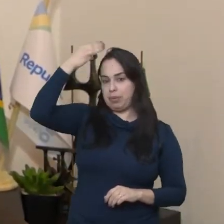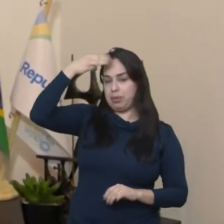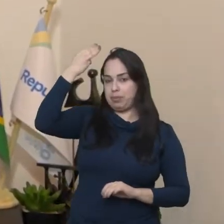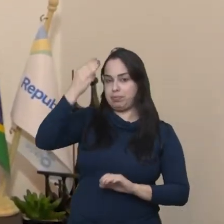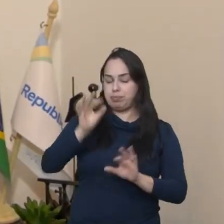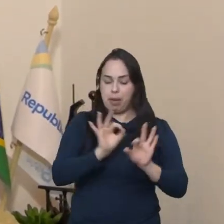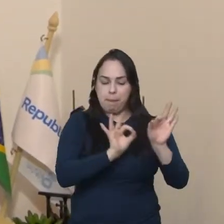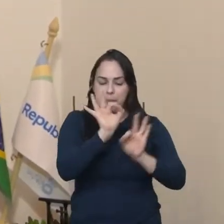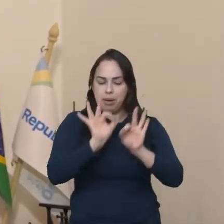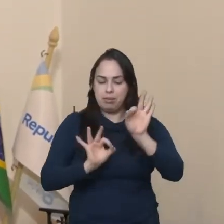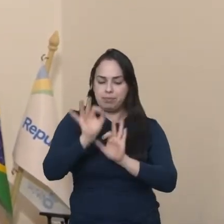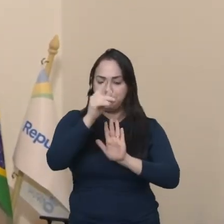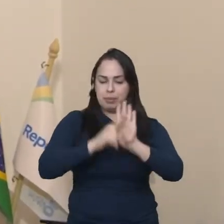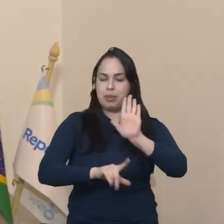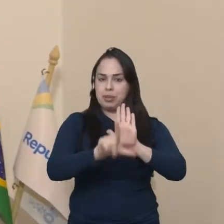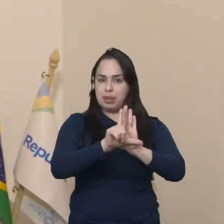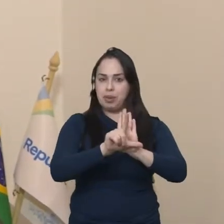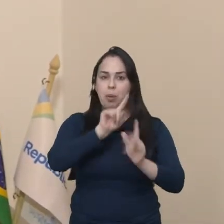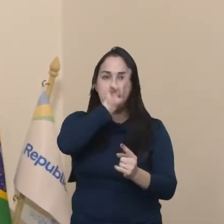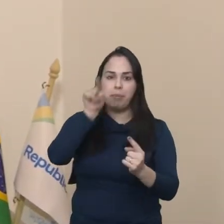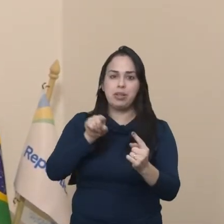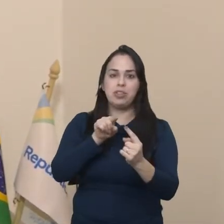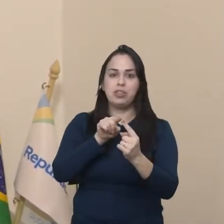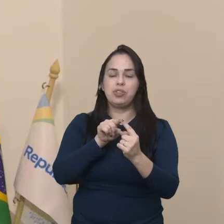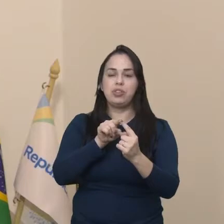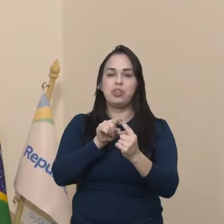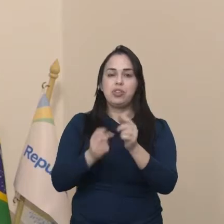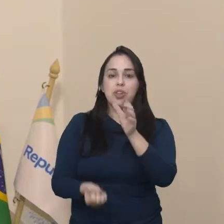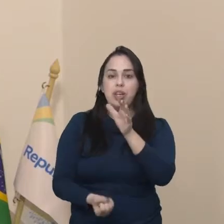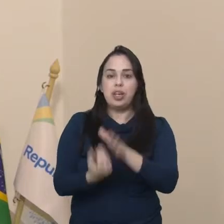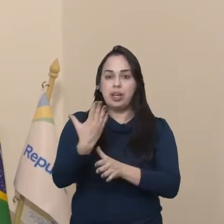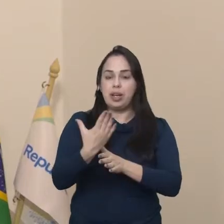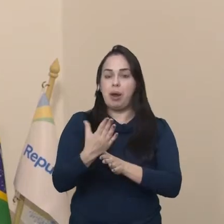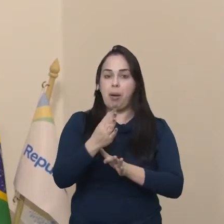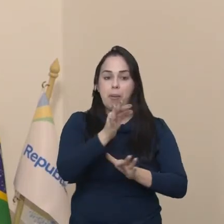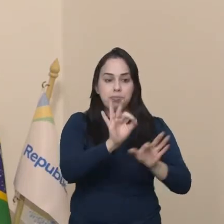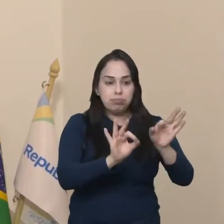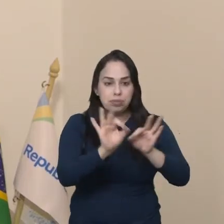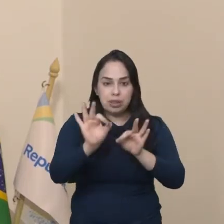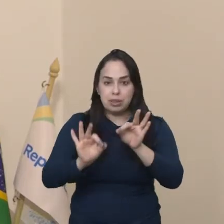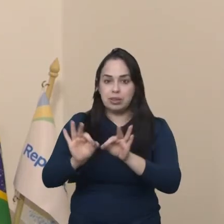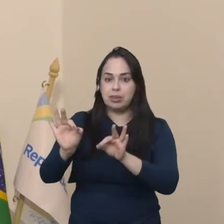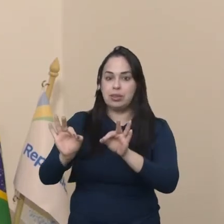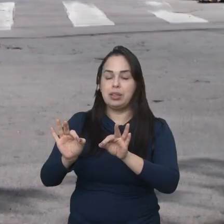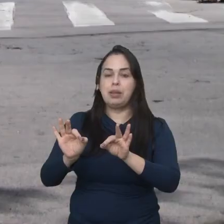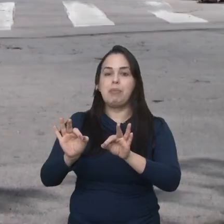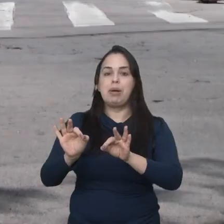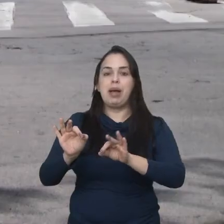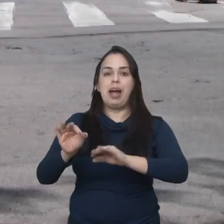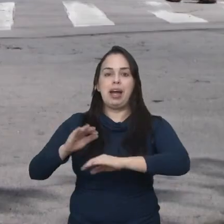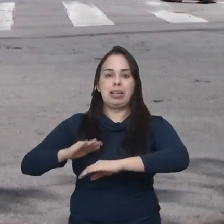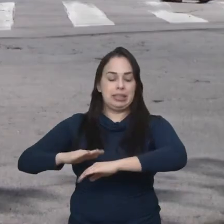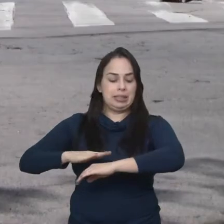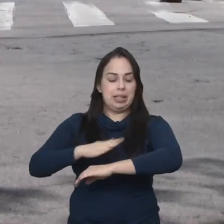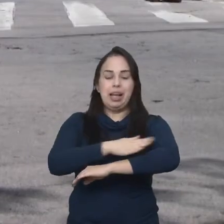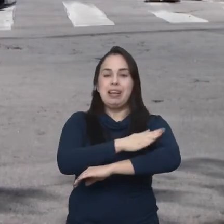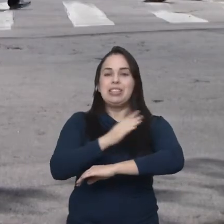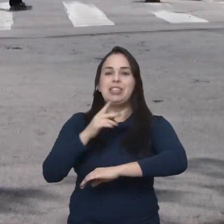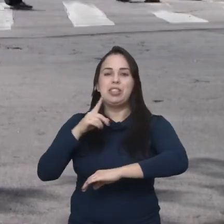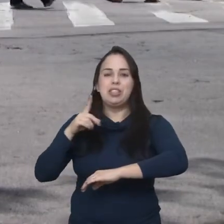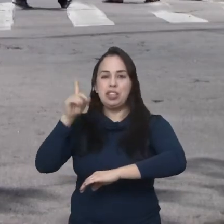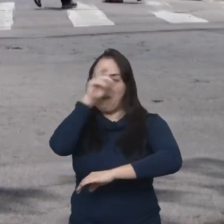Vieira Filho elaborou um projeto de lei que tem como objetivo implantar na cidade um plano municipal para a eliminação de